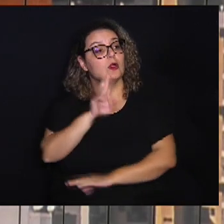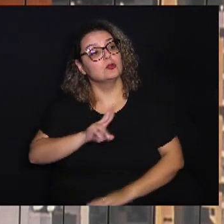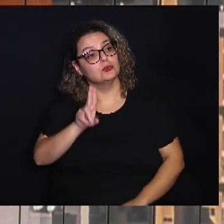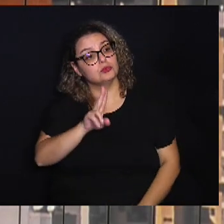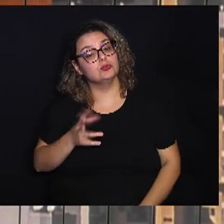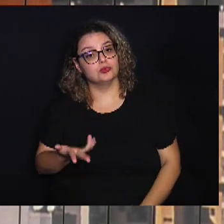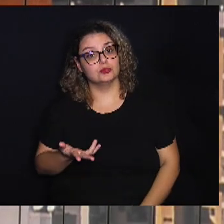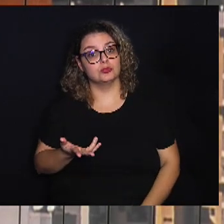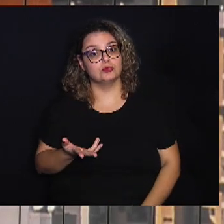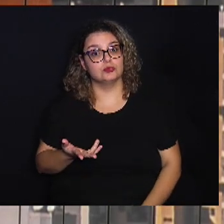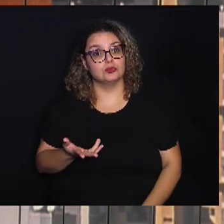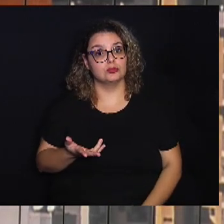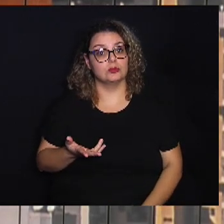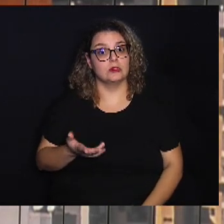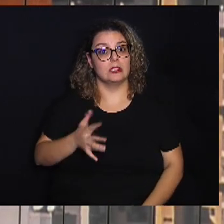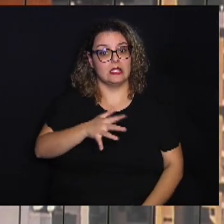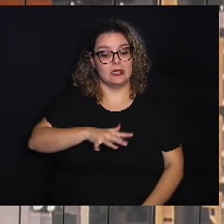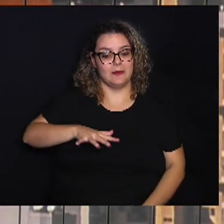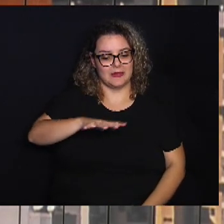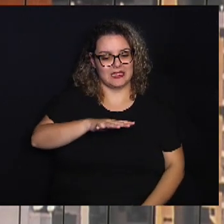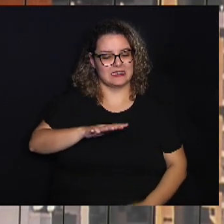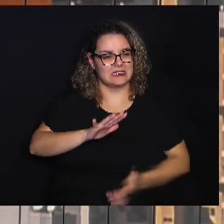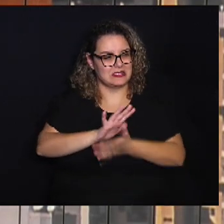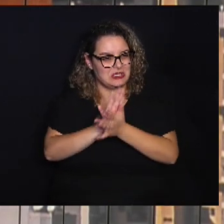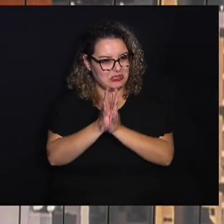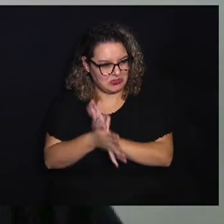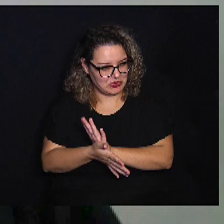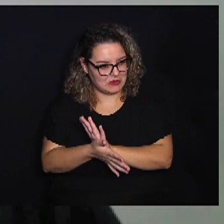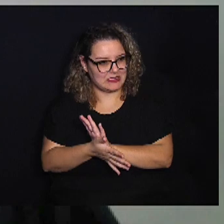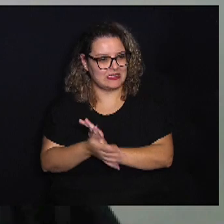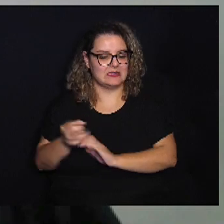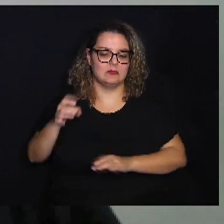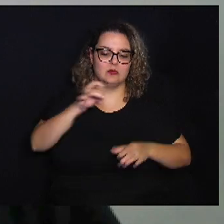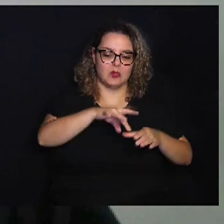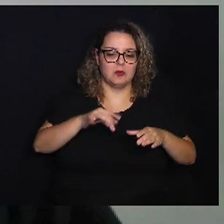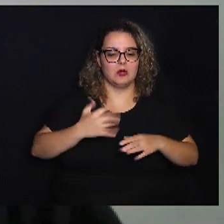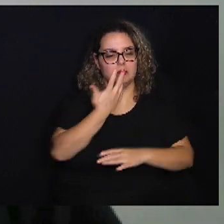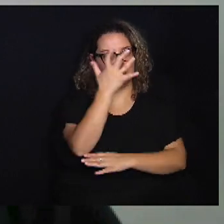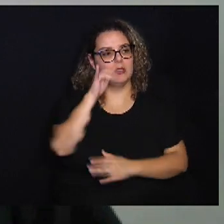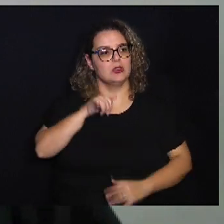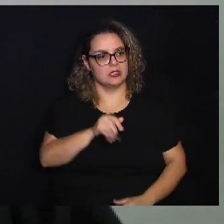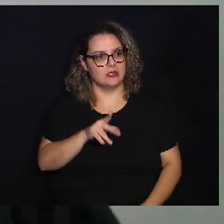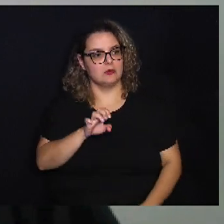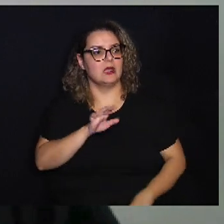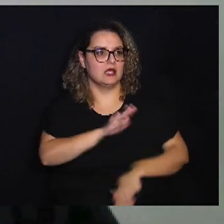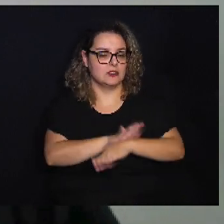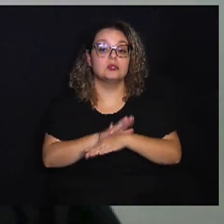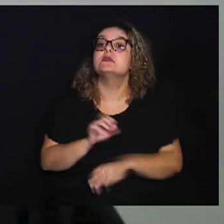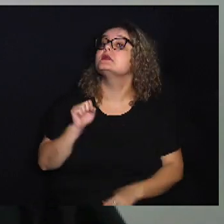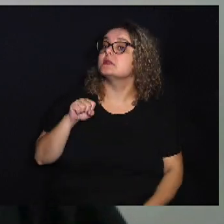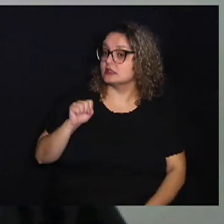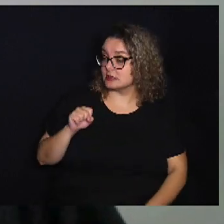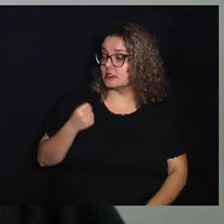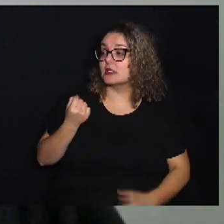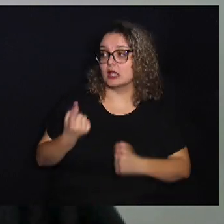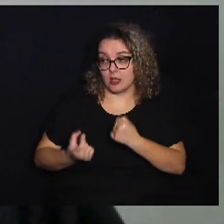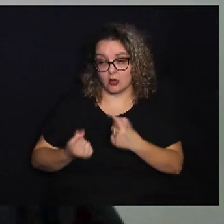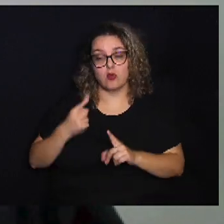para regeneração das áreas degradadas, né? Sim, algumas espécies são utilizadas, sim.